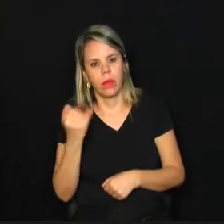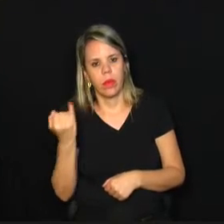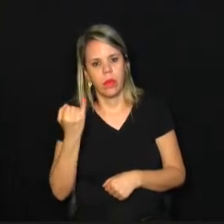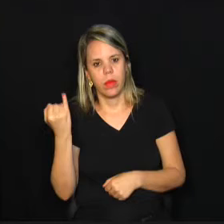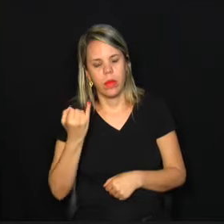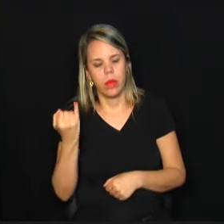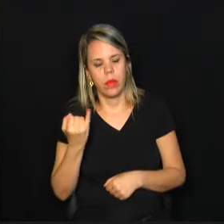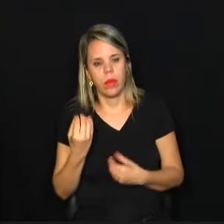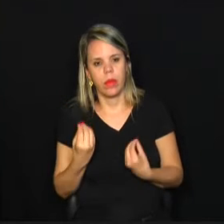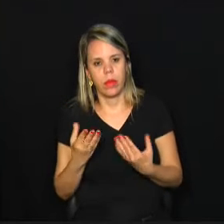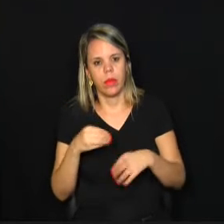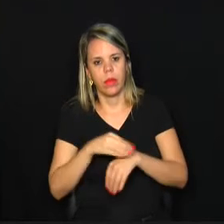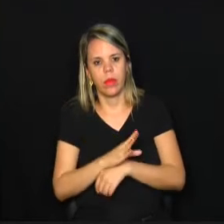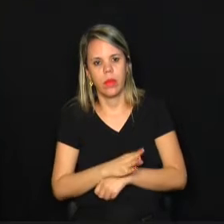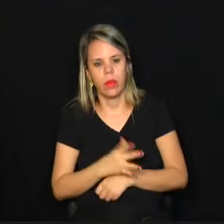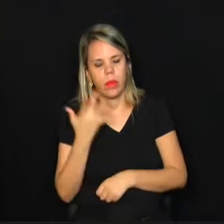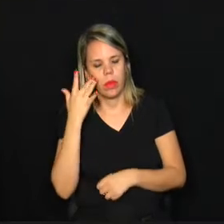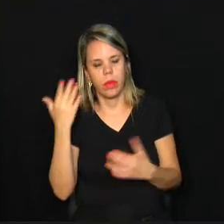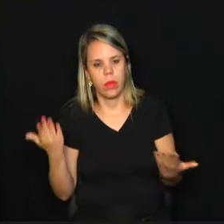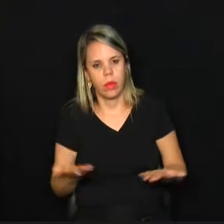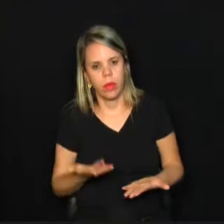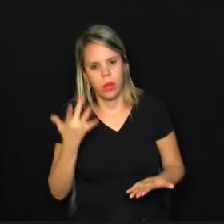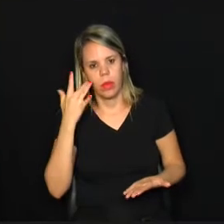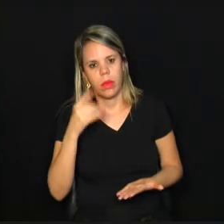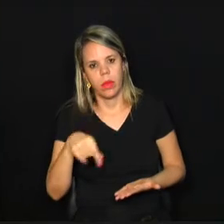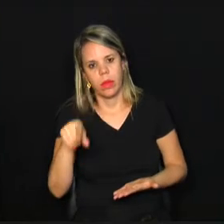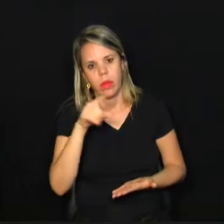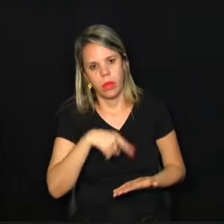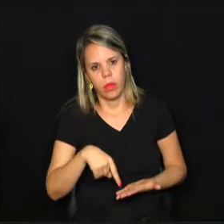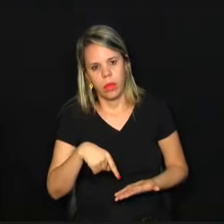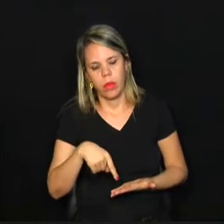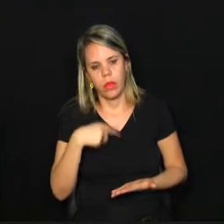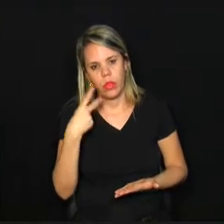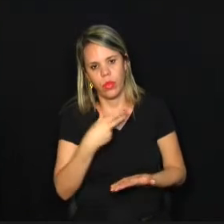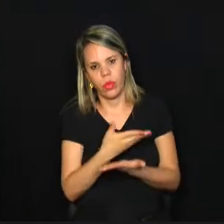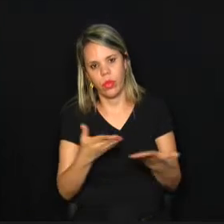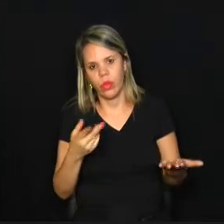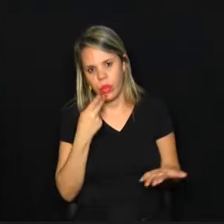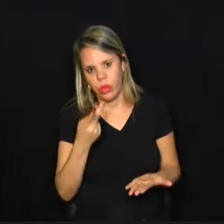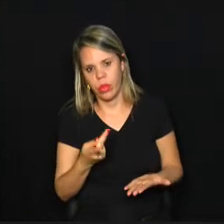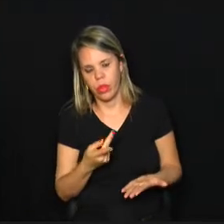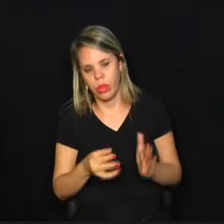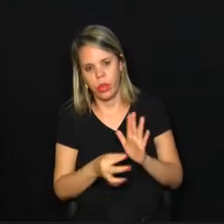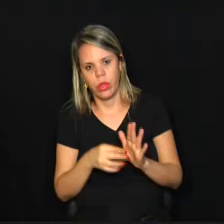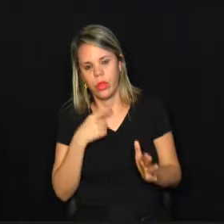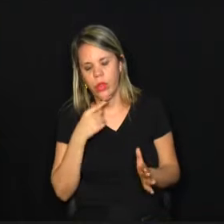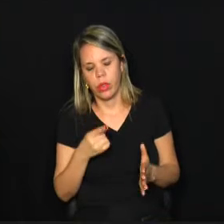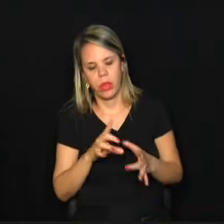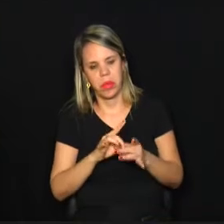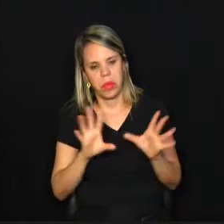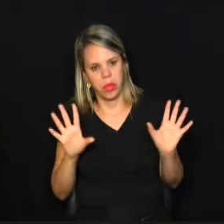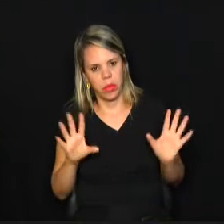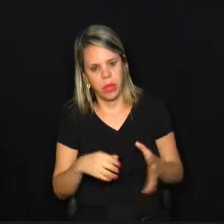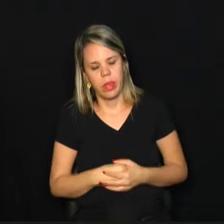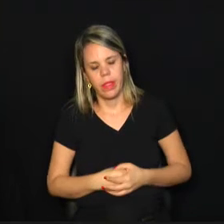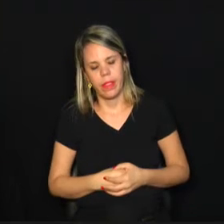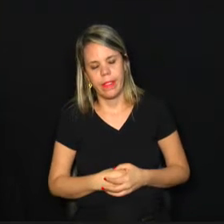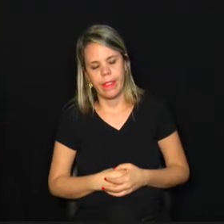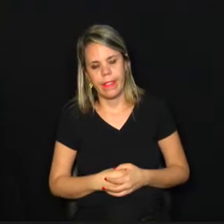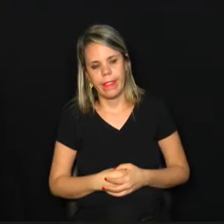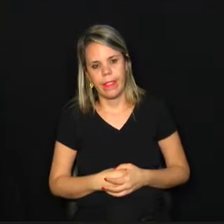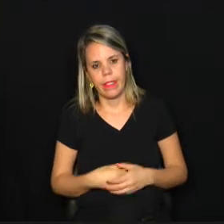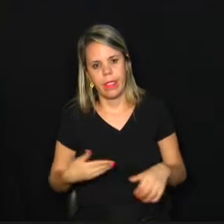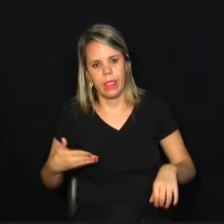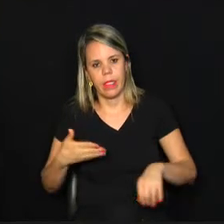de ser dito. Acho que agora, não sei se algum dos prezados vereadores tem alguma dúvida, quer fazer alguma questão, vamos